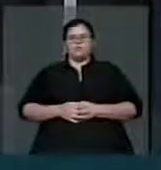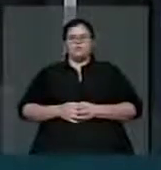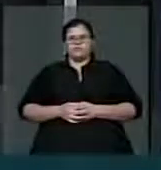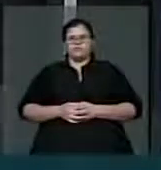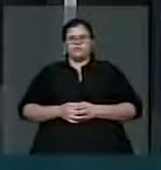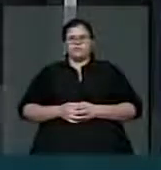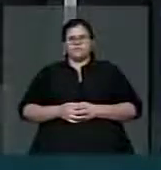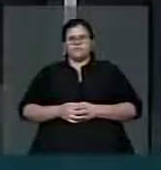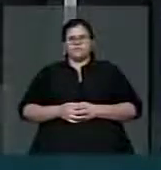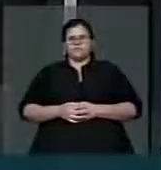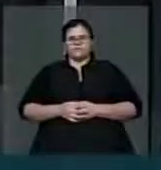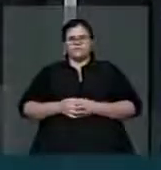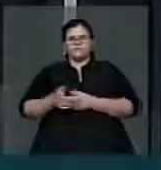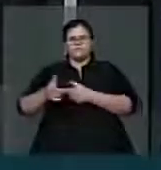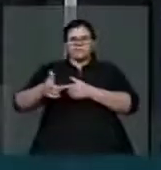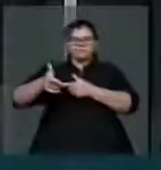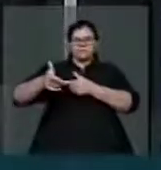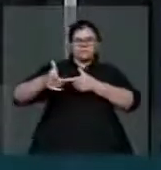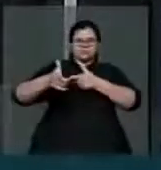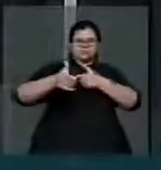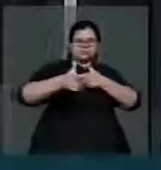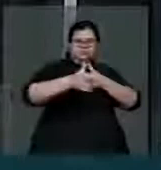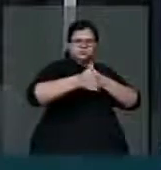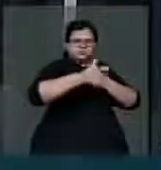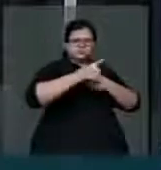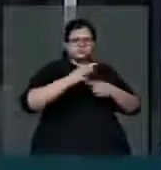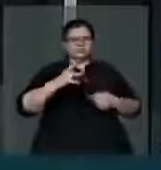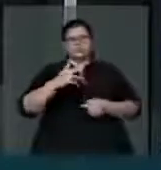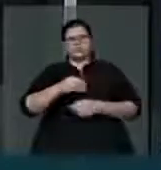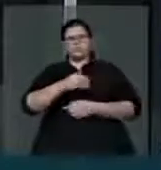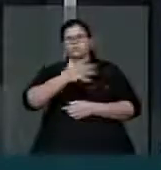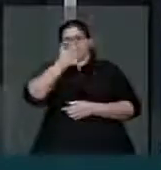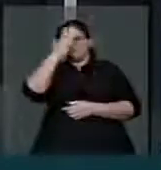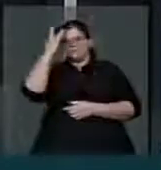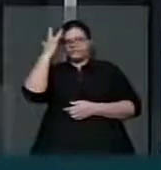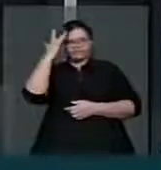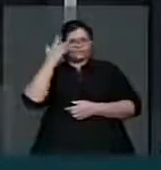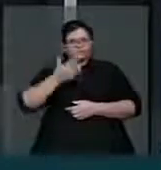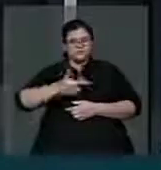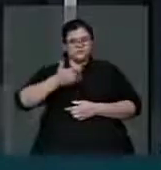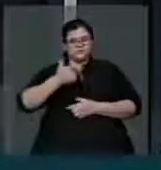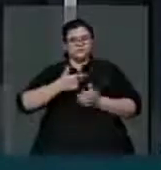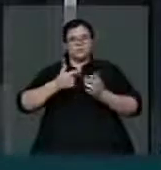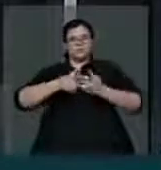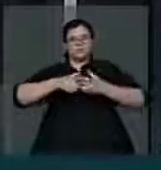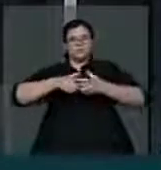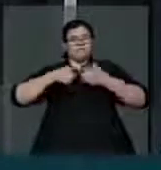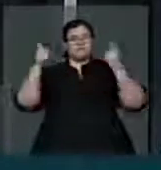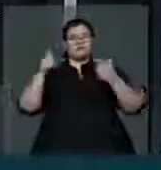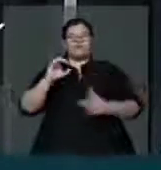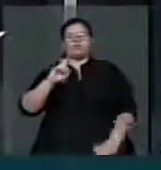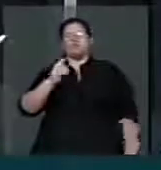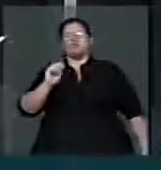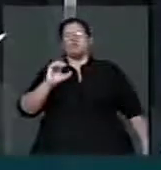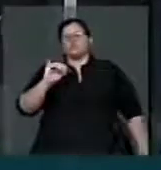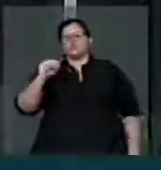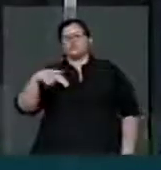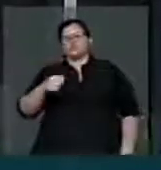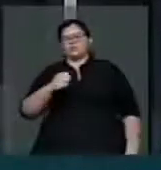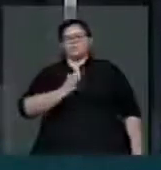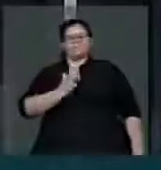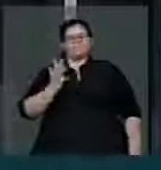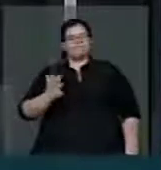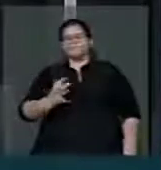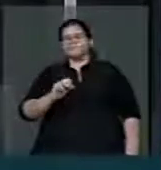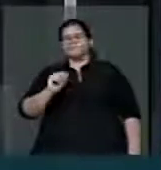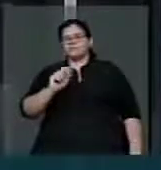comandou essa chacina, que foi a segunda maior da história recente do país. Só foi superado pelo Eldorado de Carajás, é